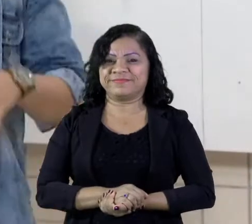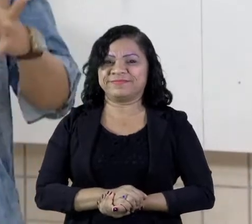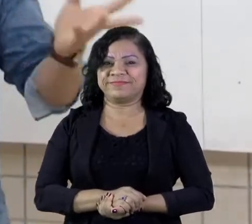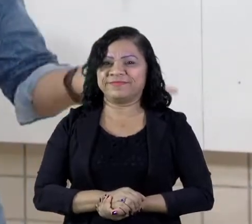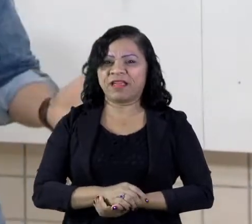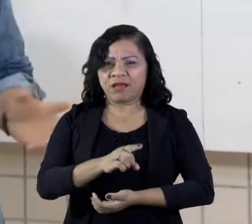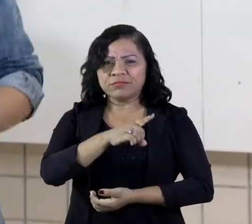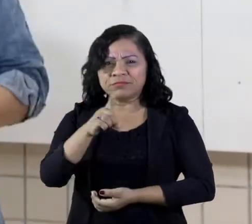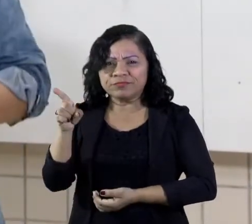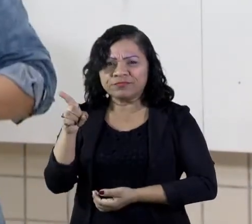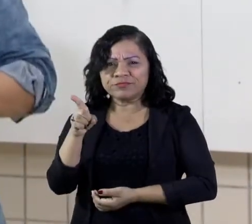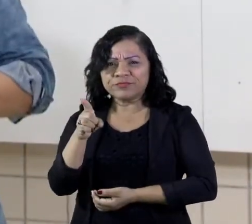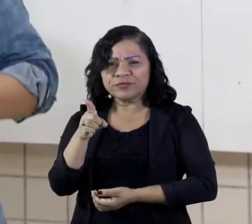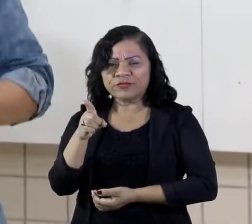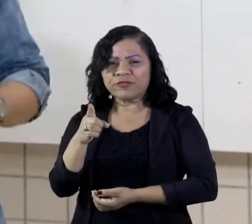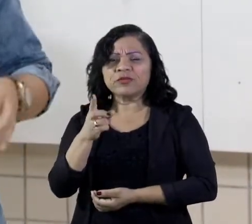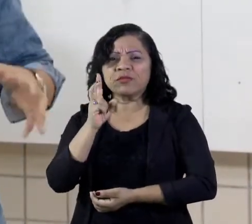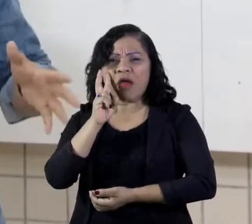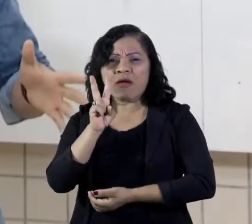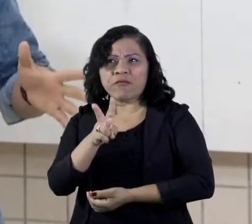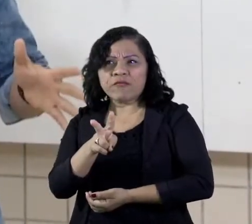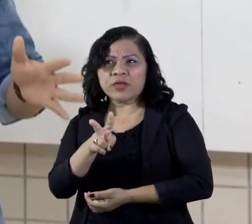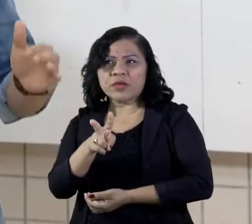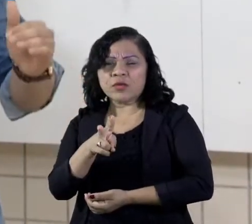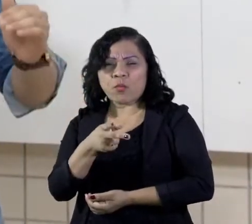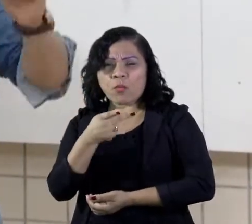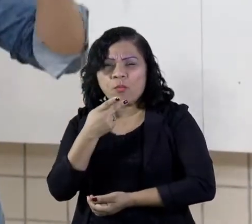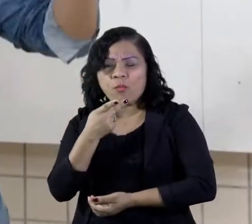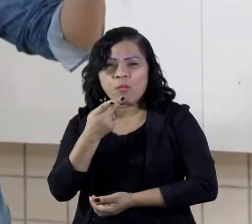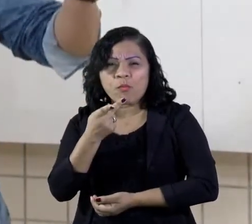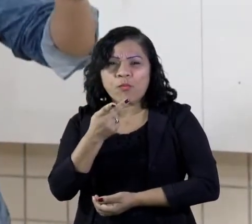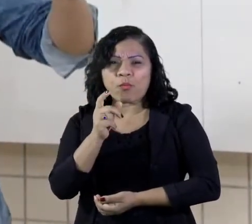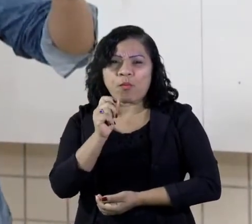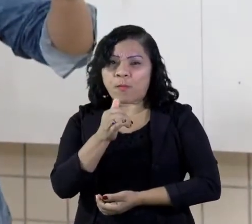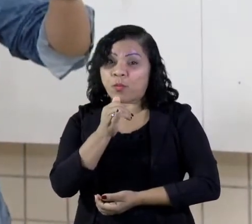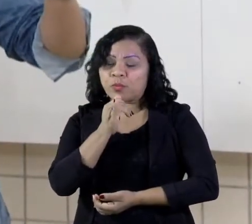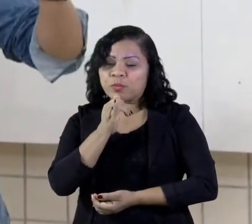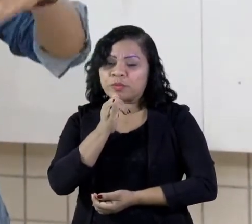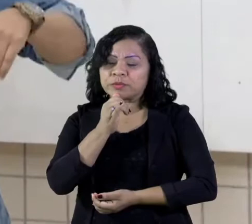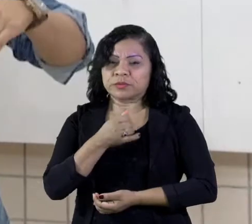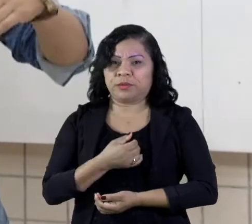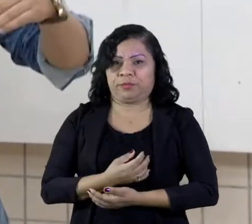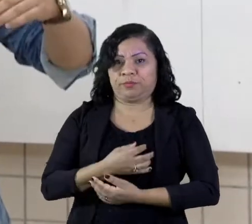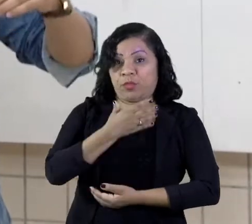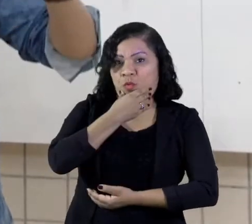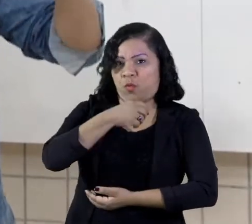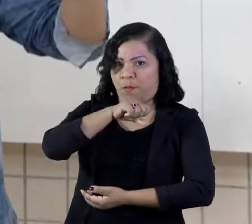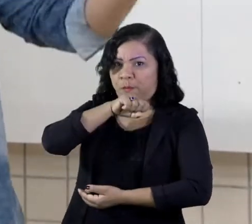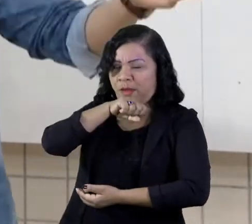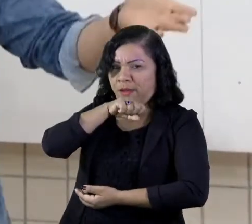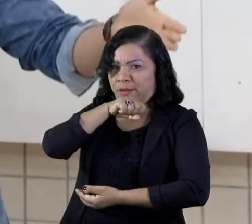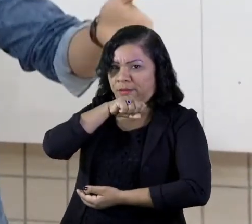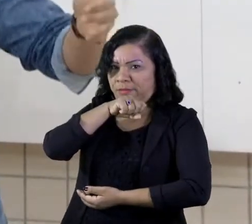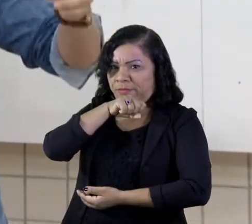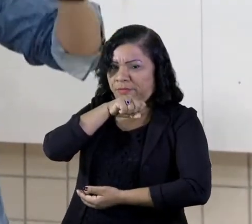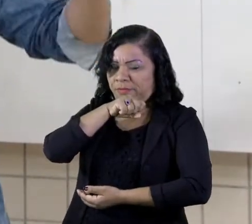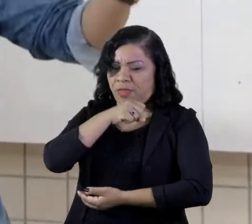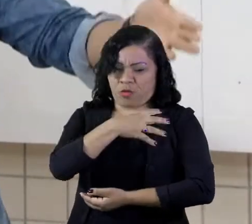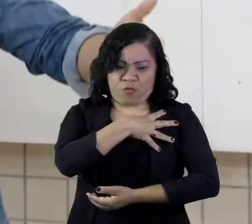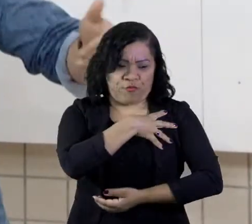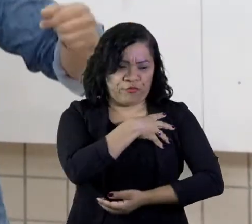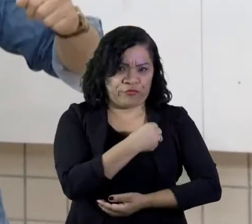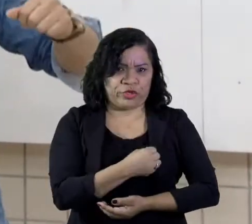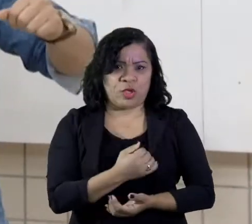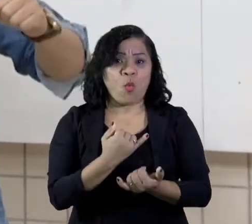Você já ouviu falar, por exemplo, que um filho é igual ao pai, é